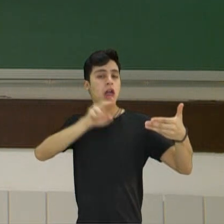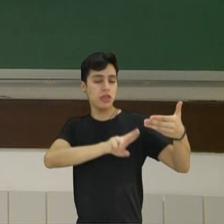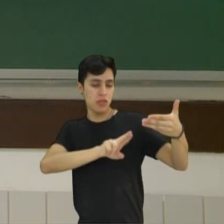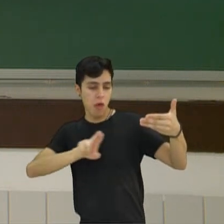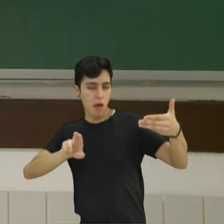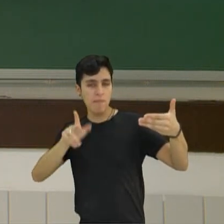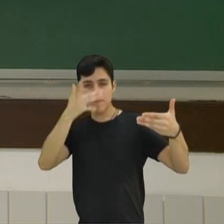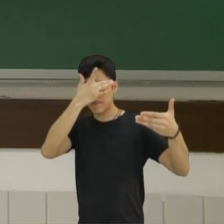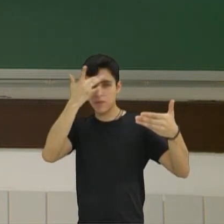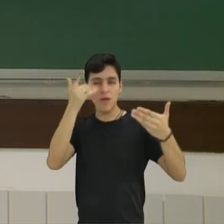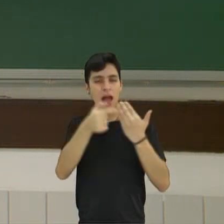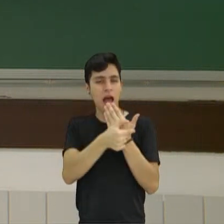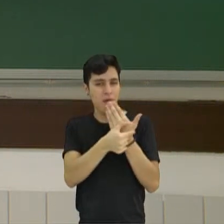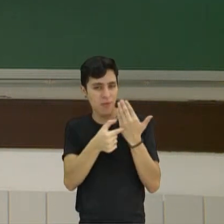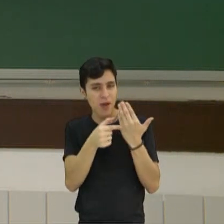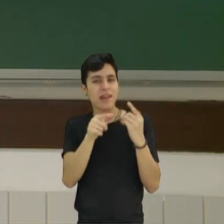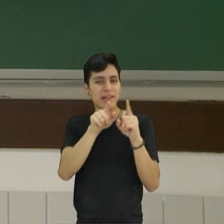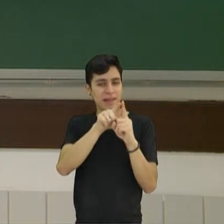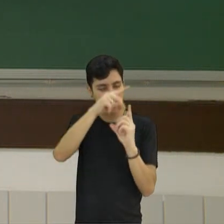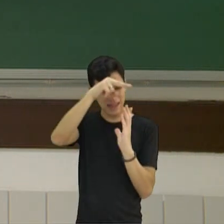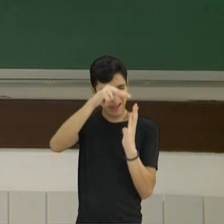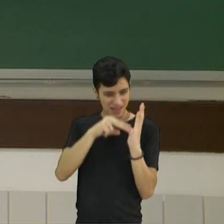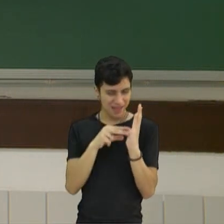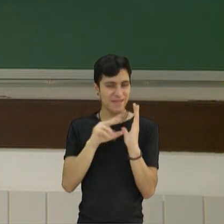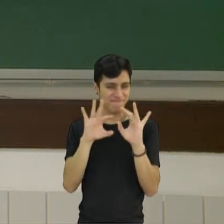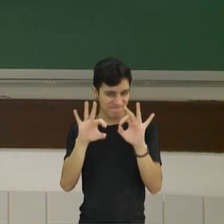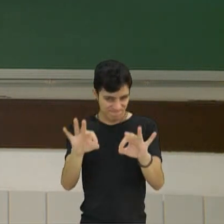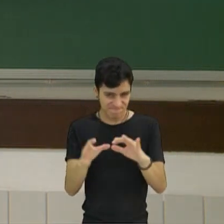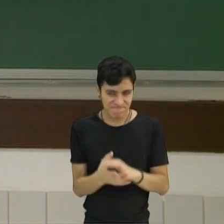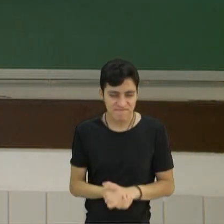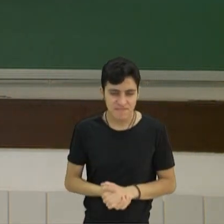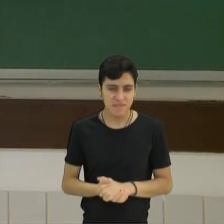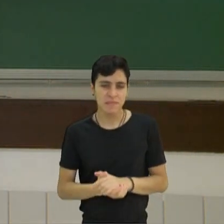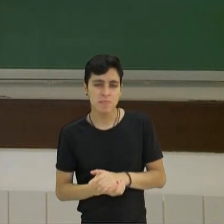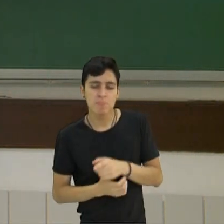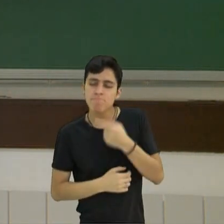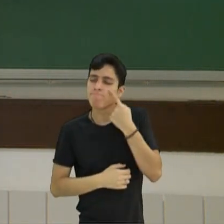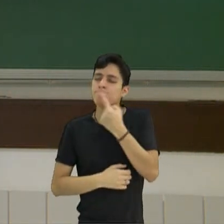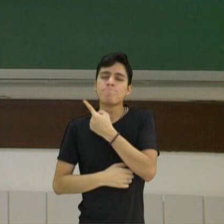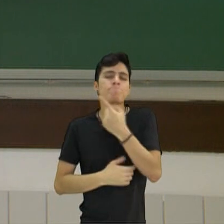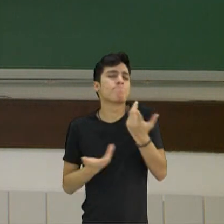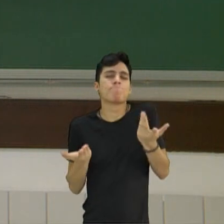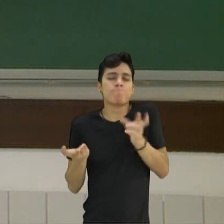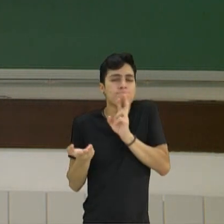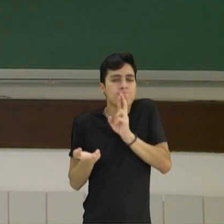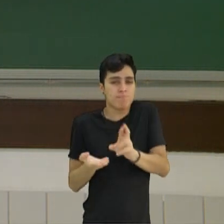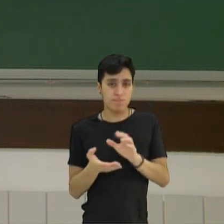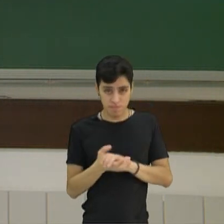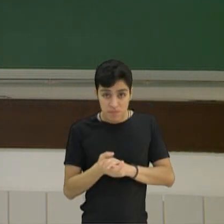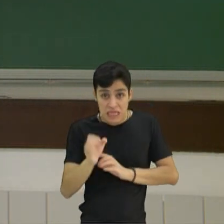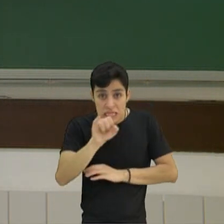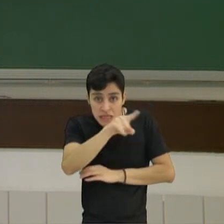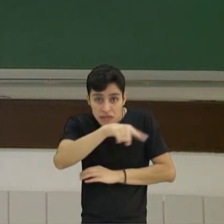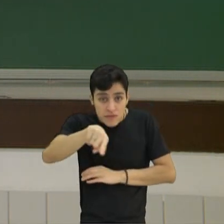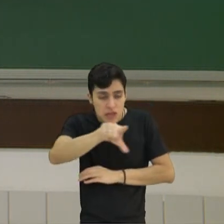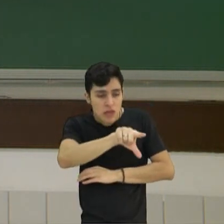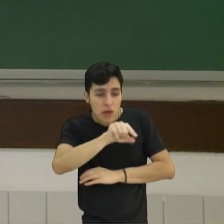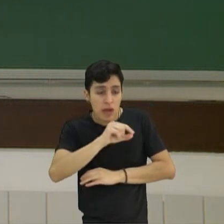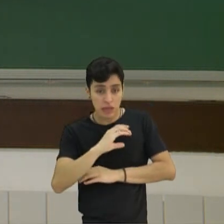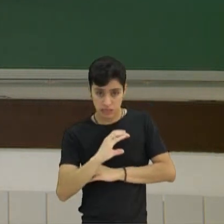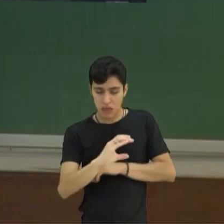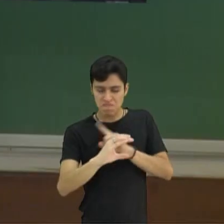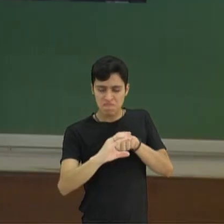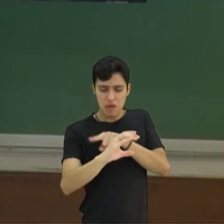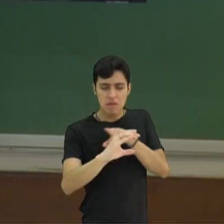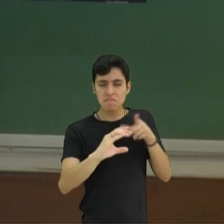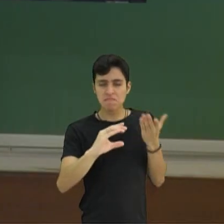autor-leitor, né? Bastante interessante essa característica. Vejamos então qual é a resposta. Se você assinalou a letra C, anotou a